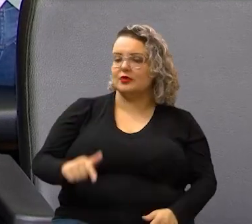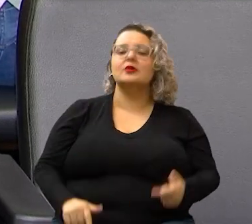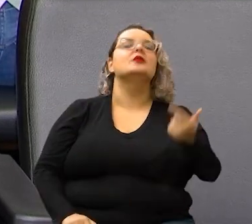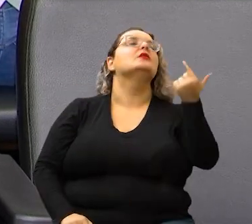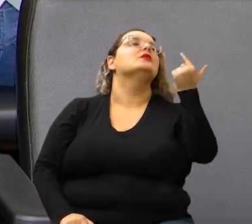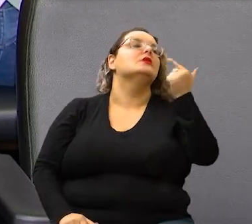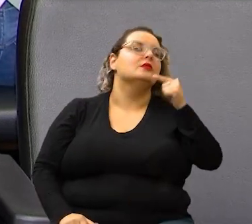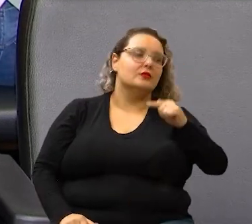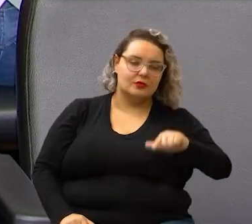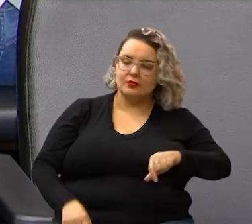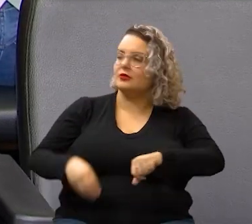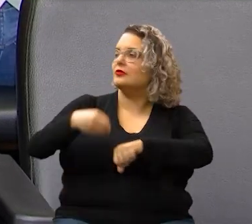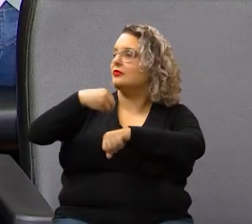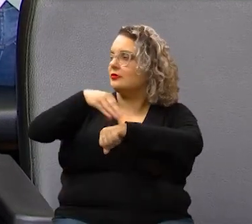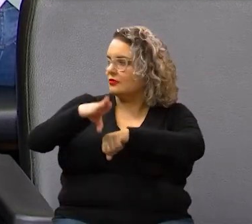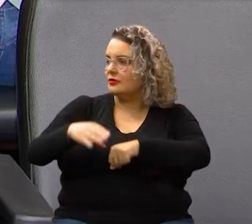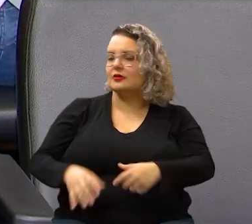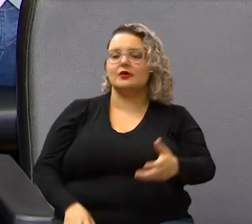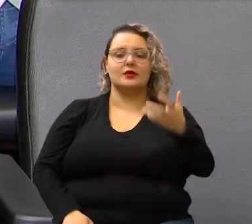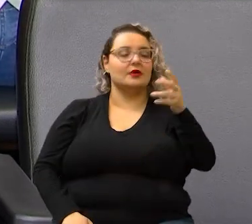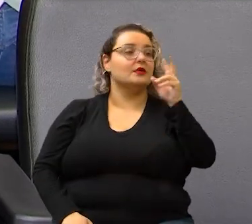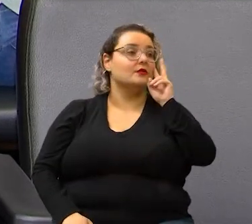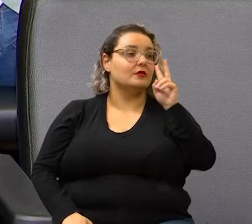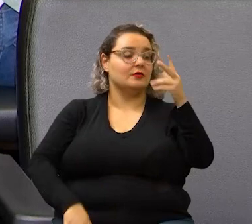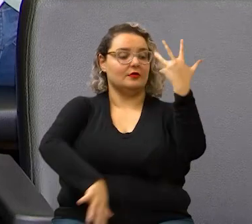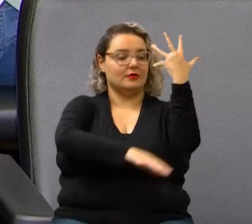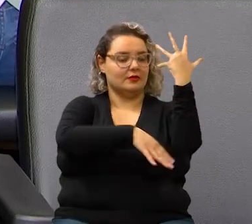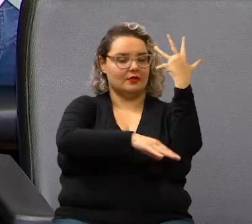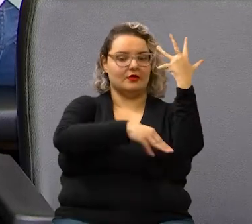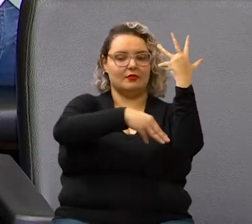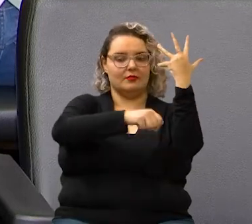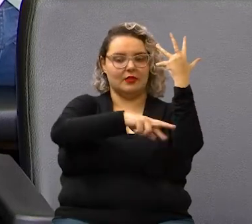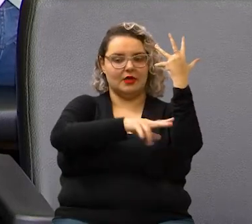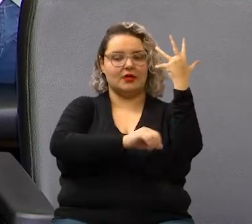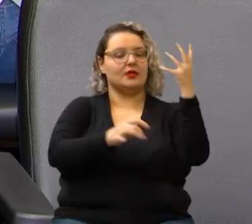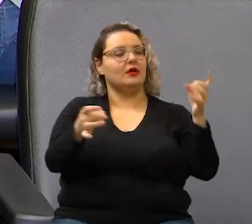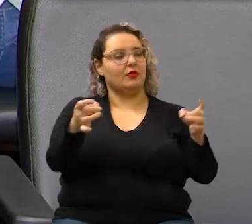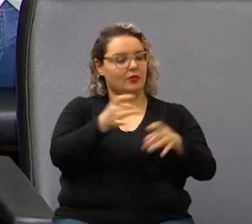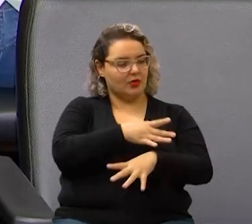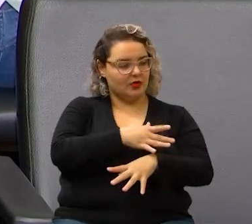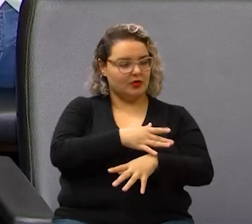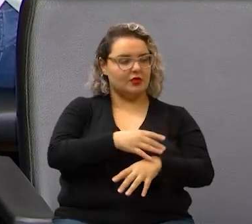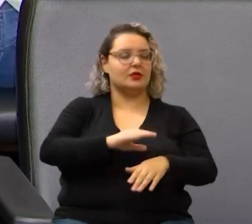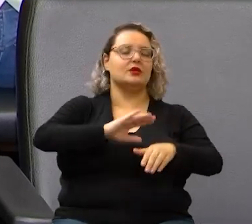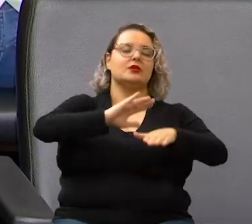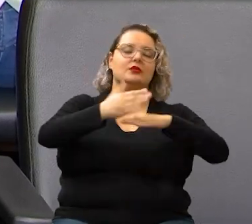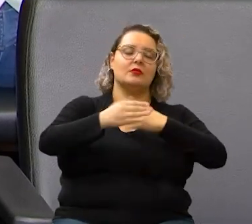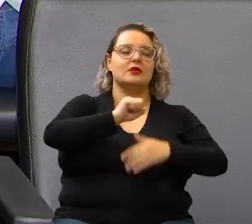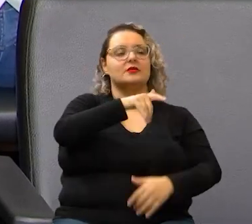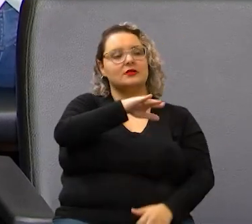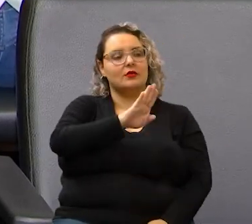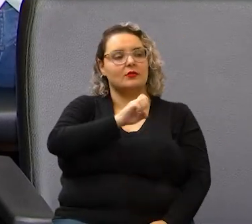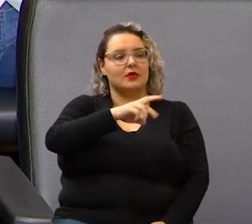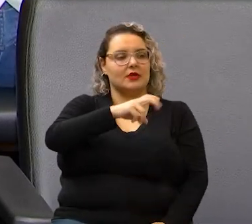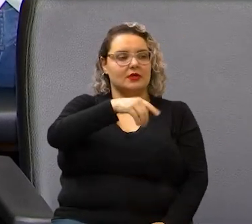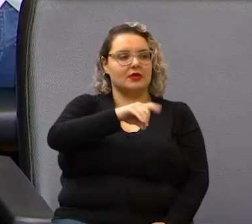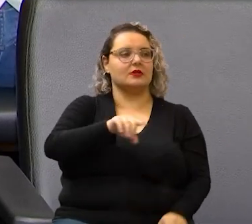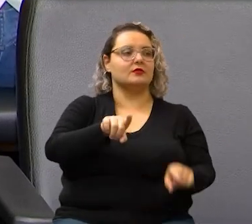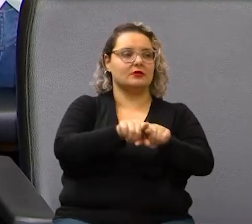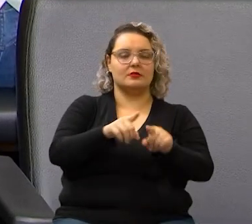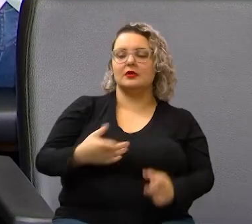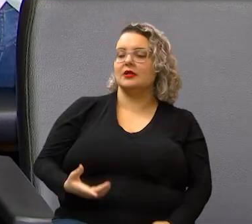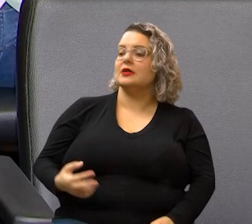trabalho continua, comissão, das indicações. Quero ver aquela Praça Maria Amélia feita e a do São Bernardo